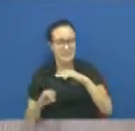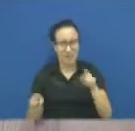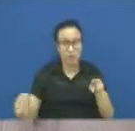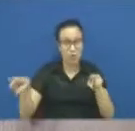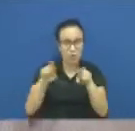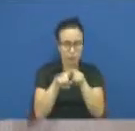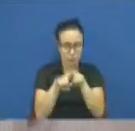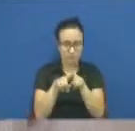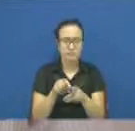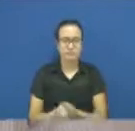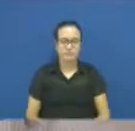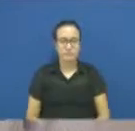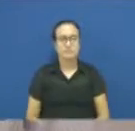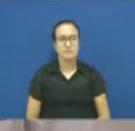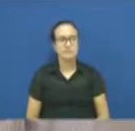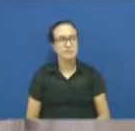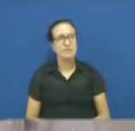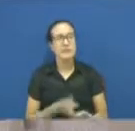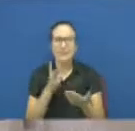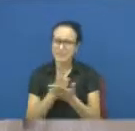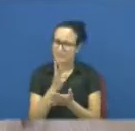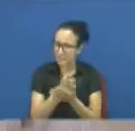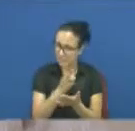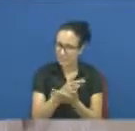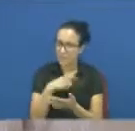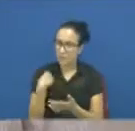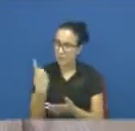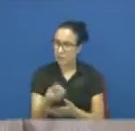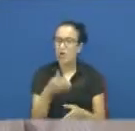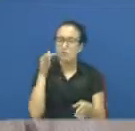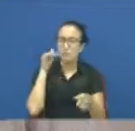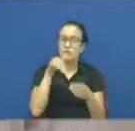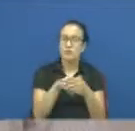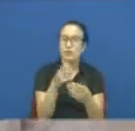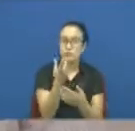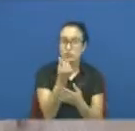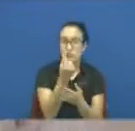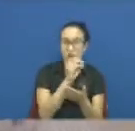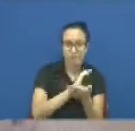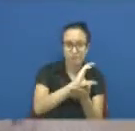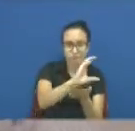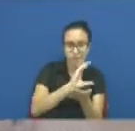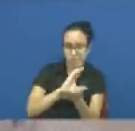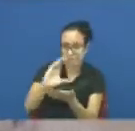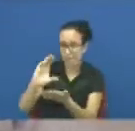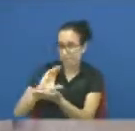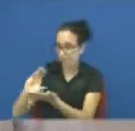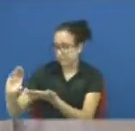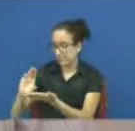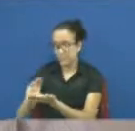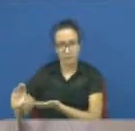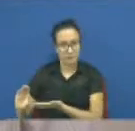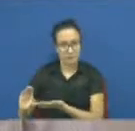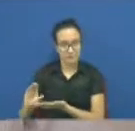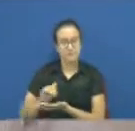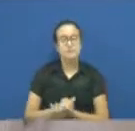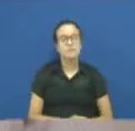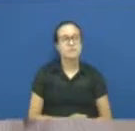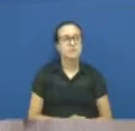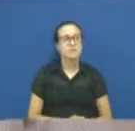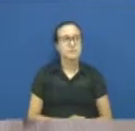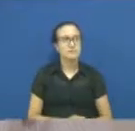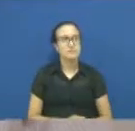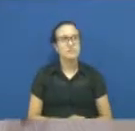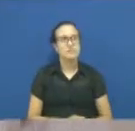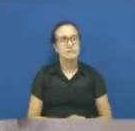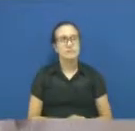Toda vez que nós votamos aqui o orçamento há uma distribuição sobre as